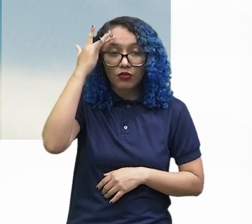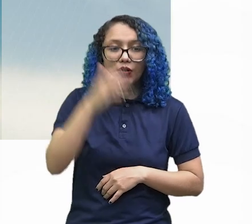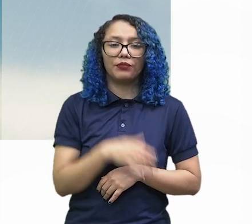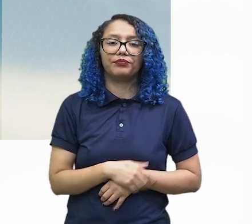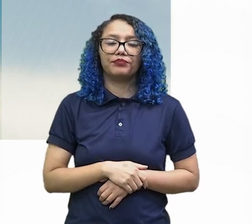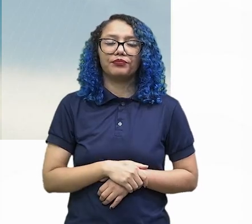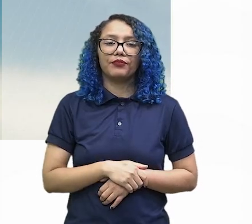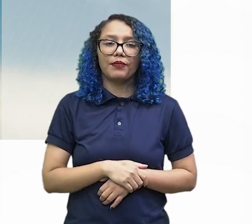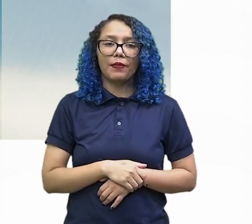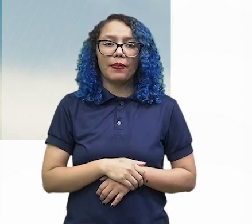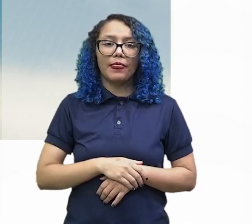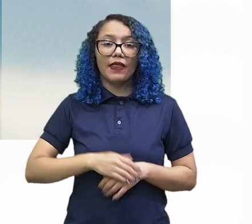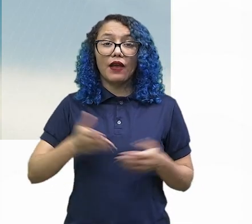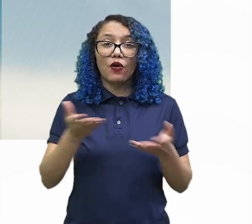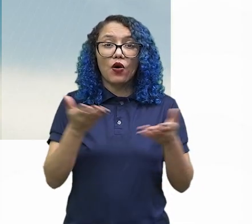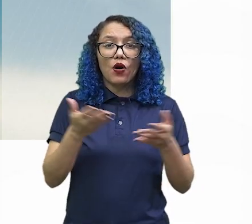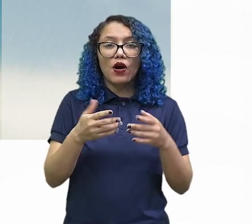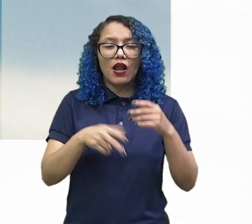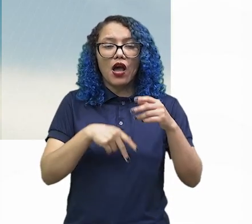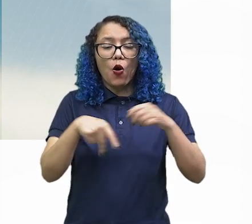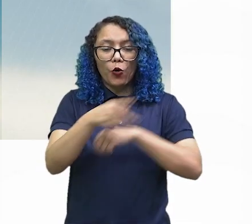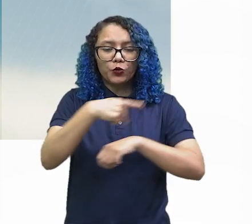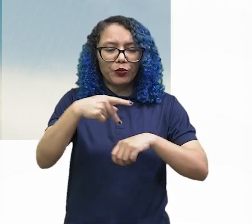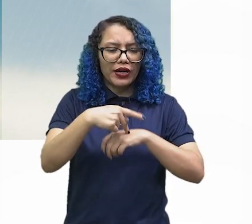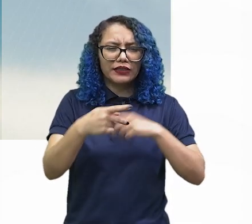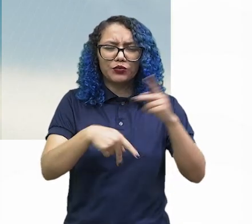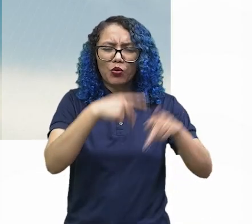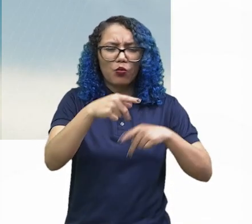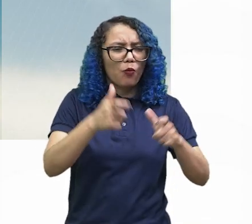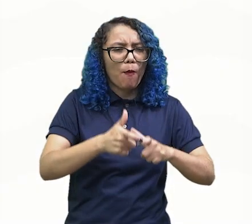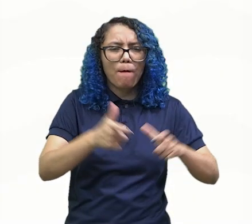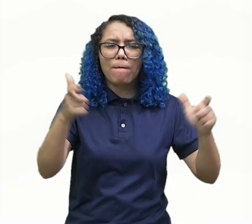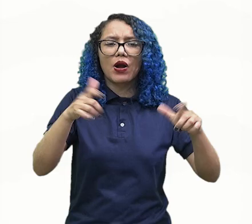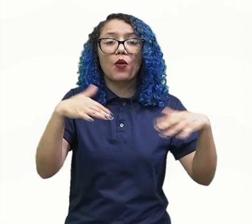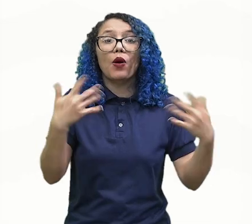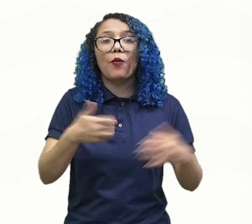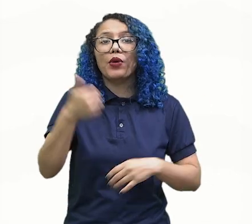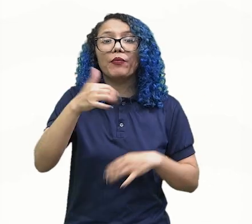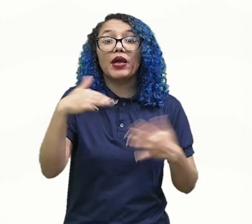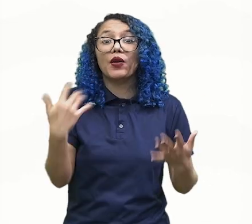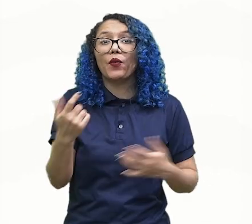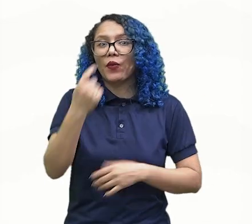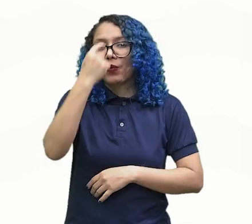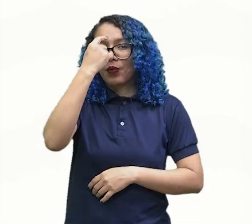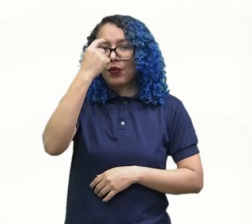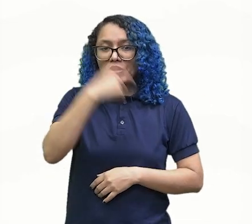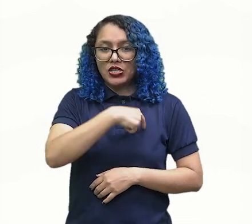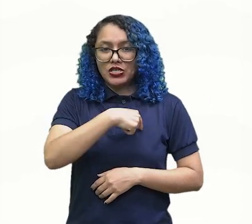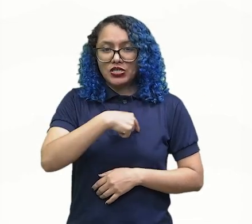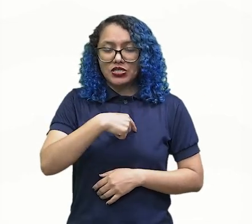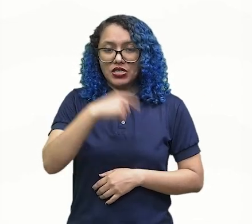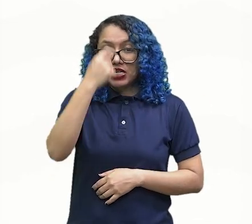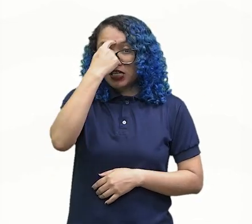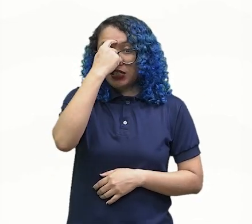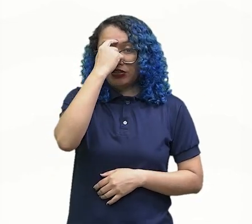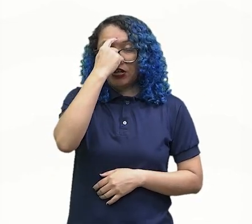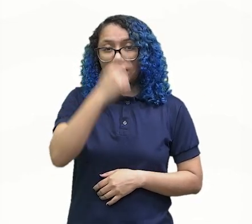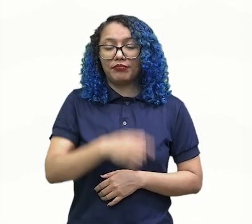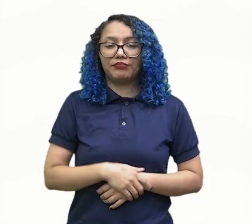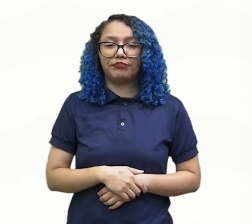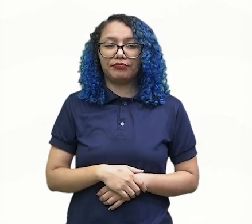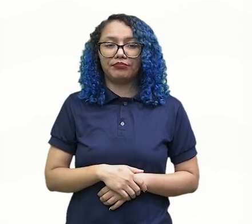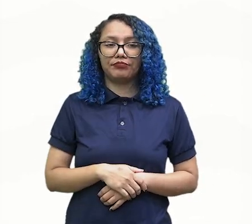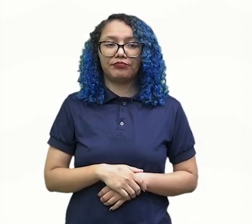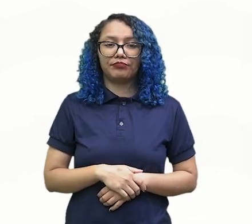serão os países mais populosos do planeta? O primeiro, gente, ultrapassou aí a China, o primeiro país mais populoso